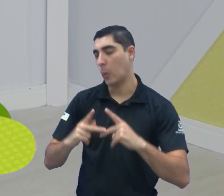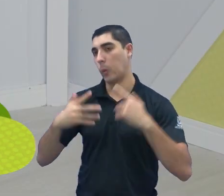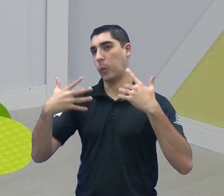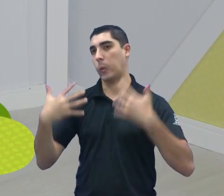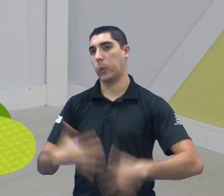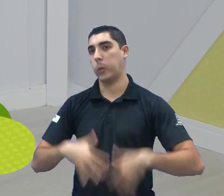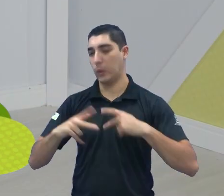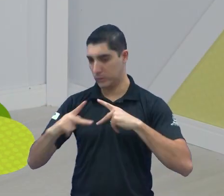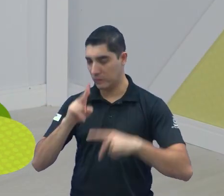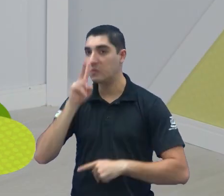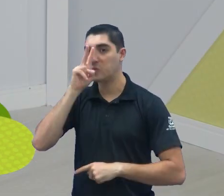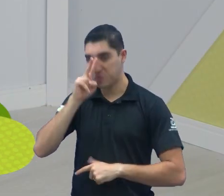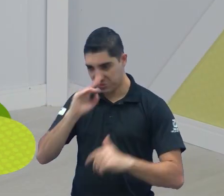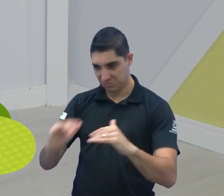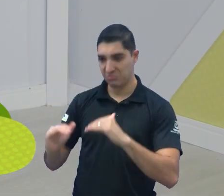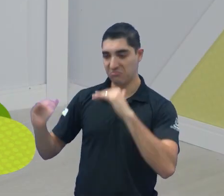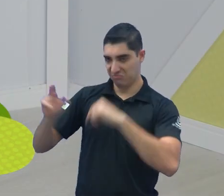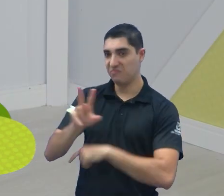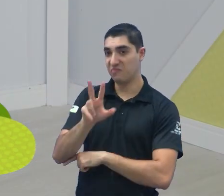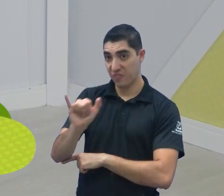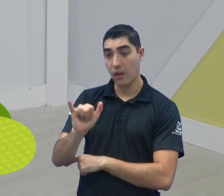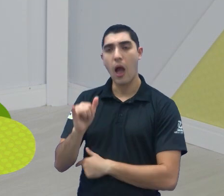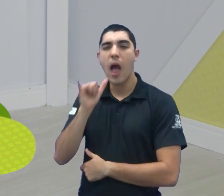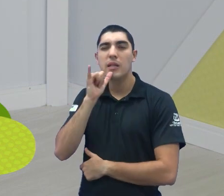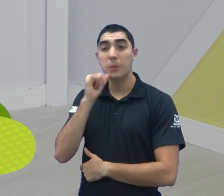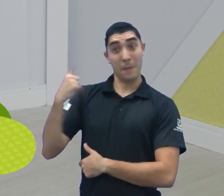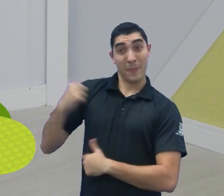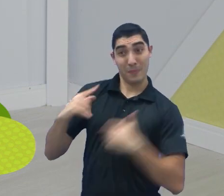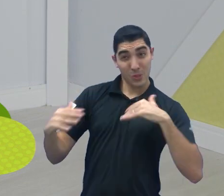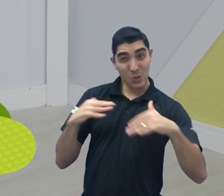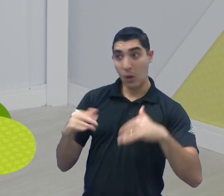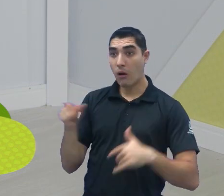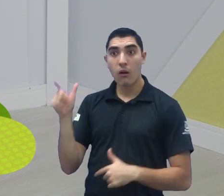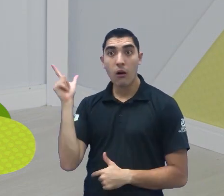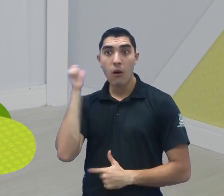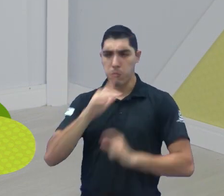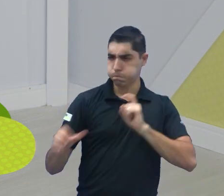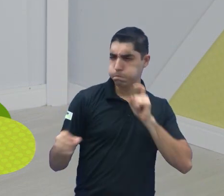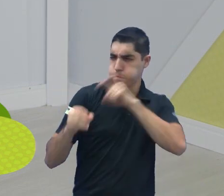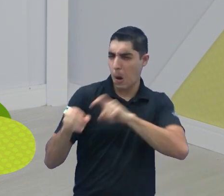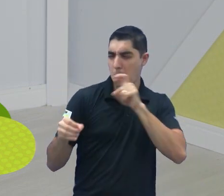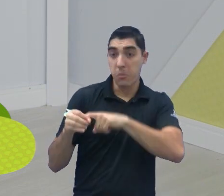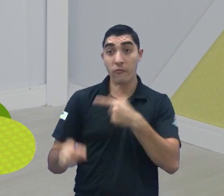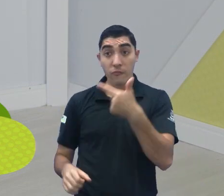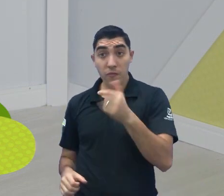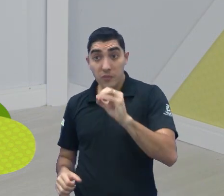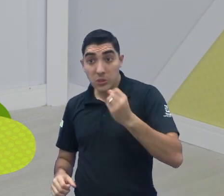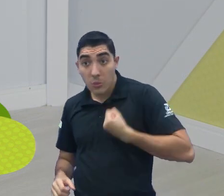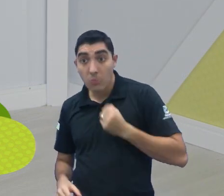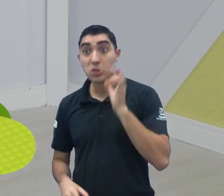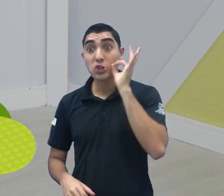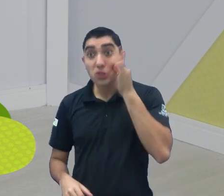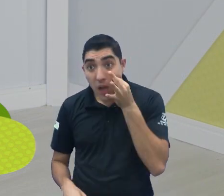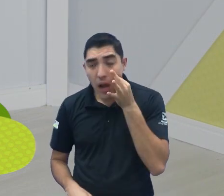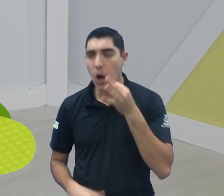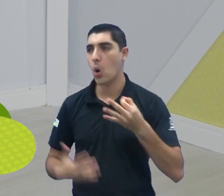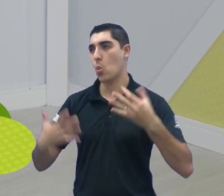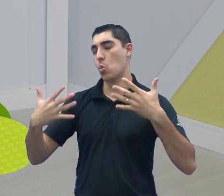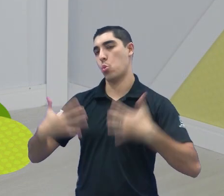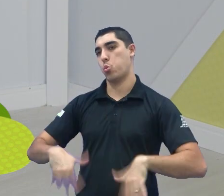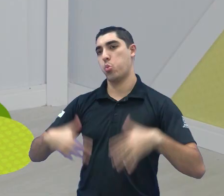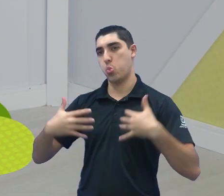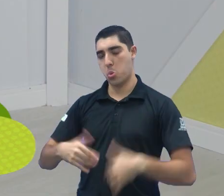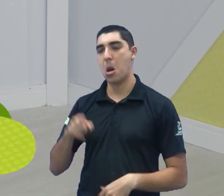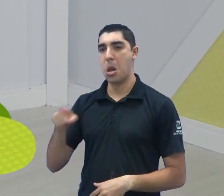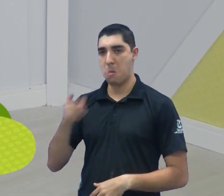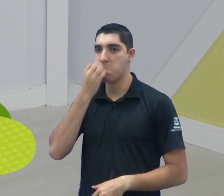E ele realmente é decisivo, a gente viu no cartão de visitas, mesmo ainda não tão entrosado ainda com o elenco do São José, foi lá e